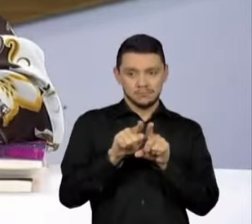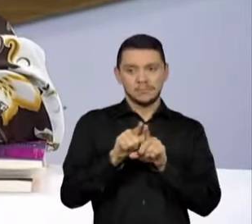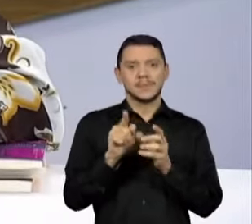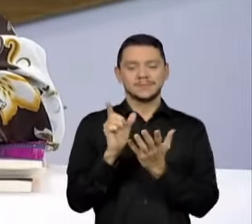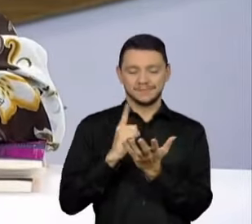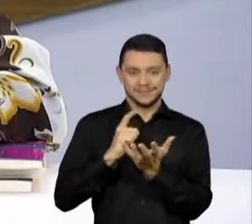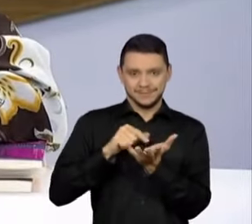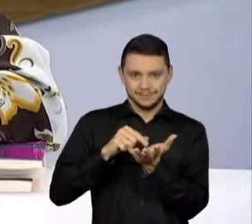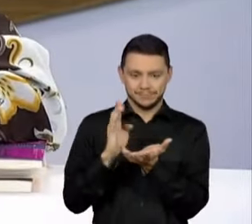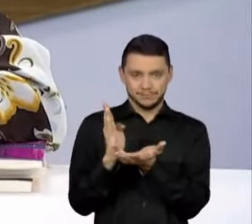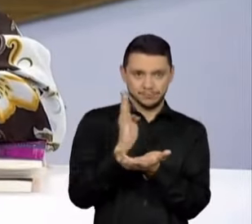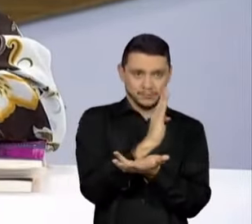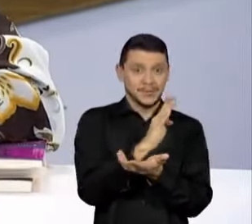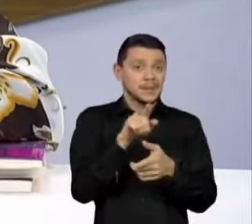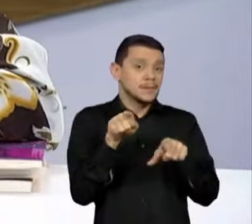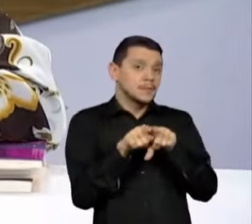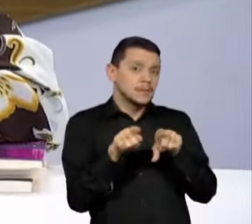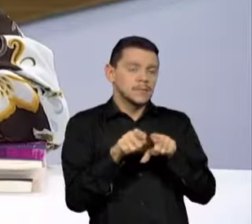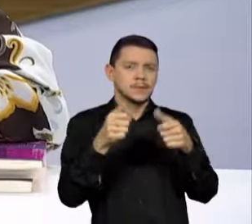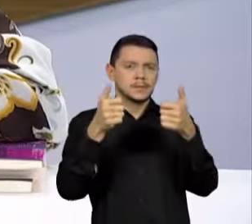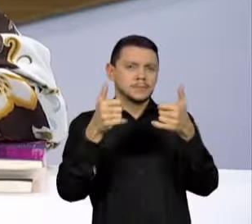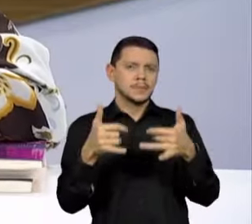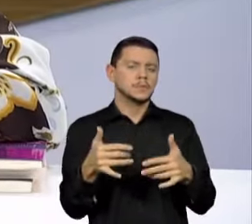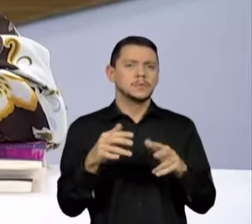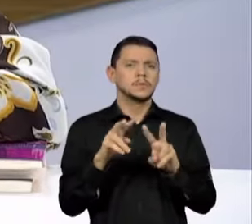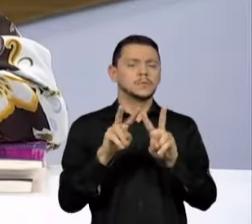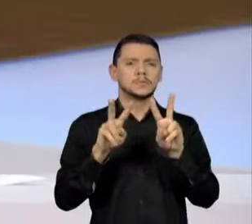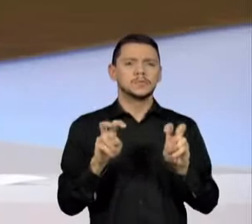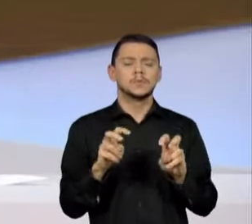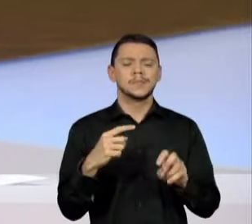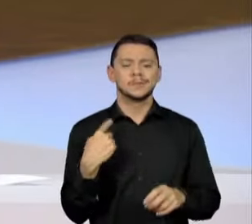dos nossos, né,